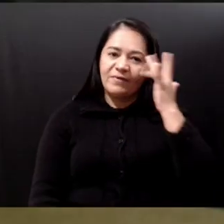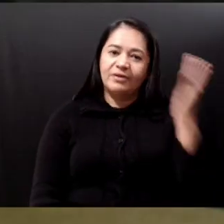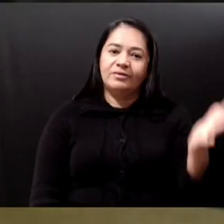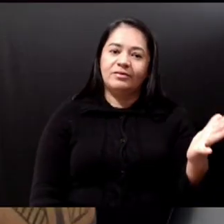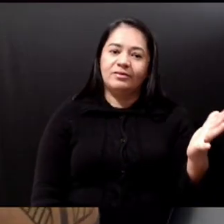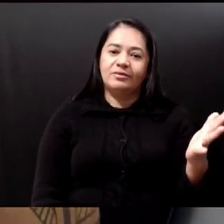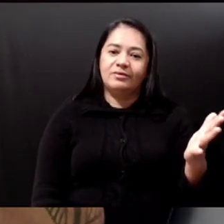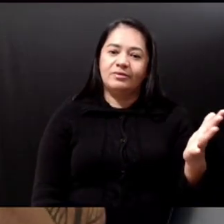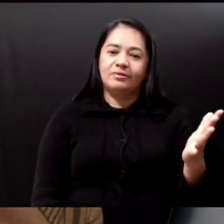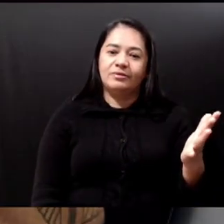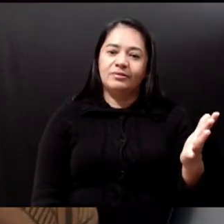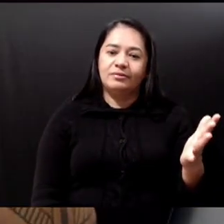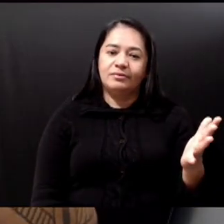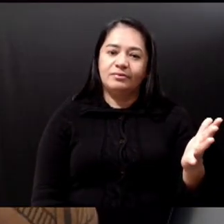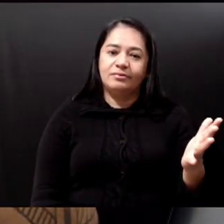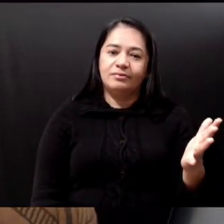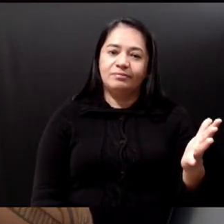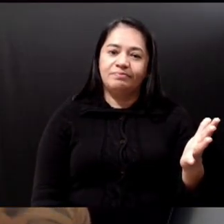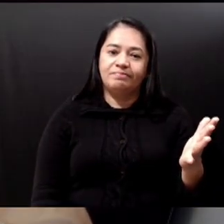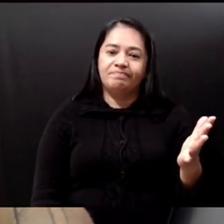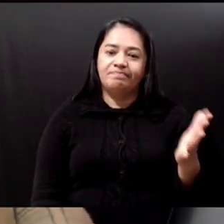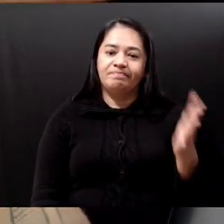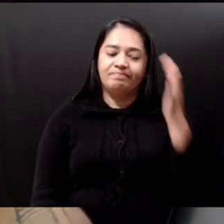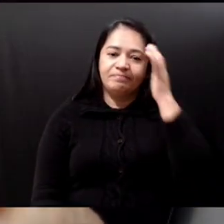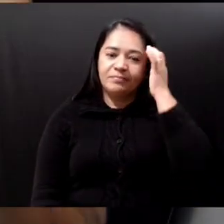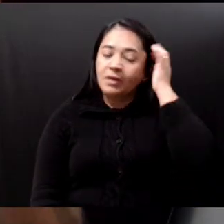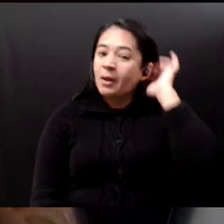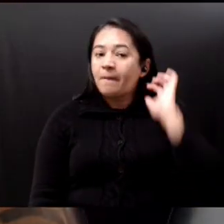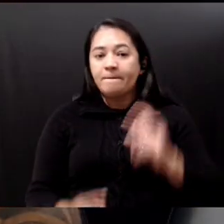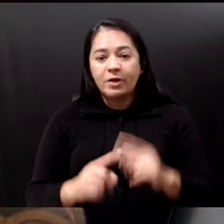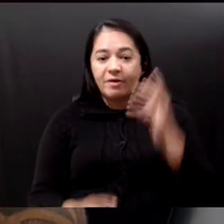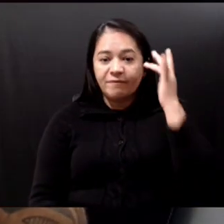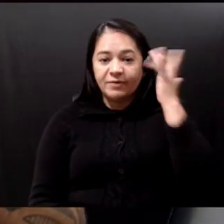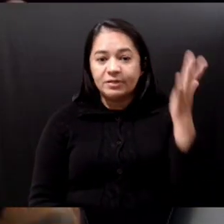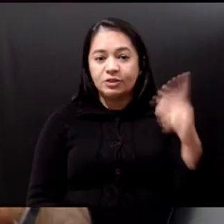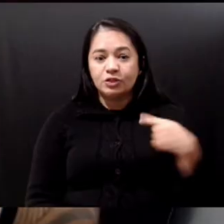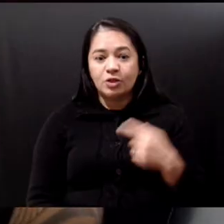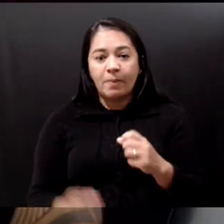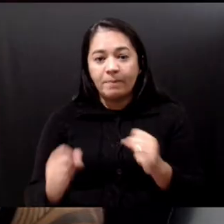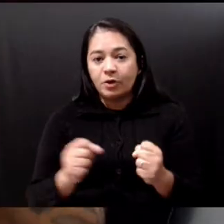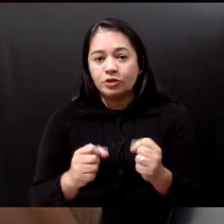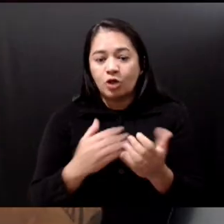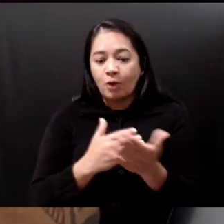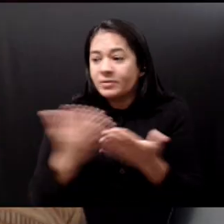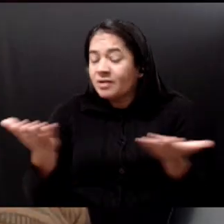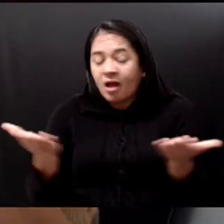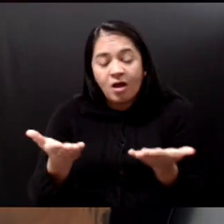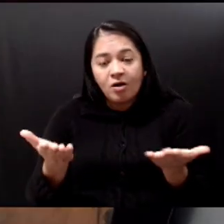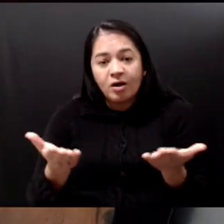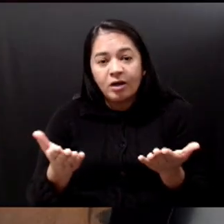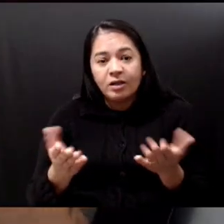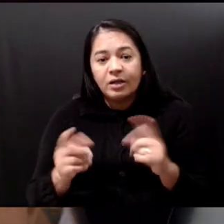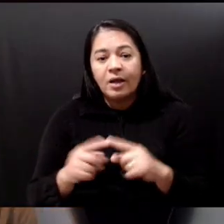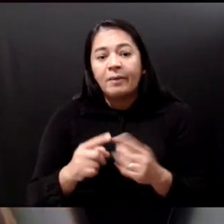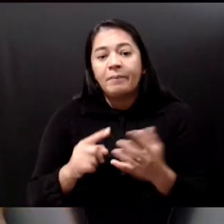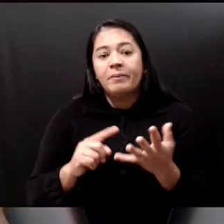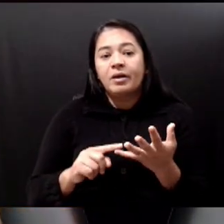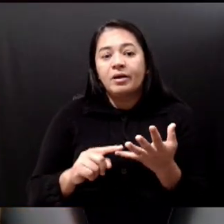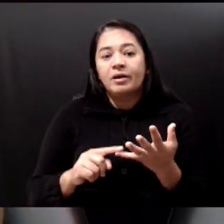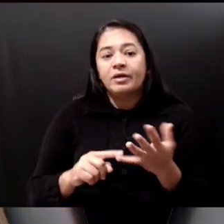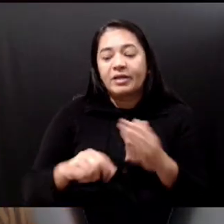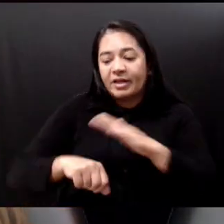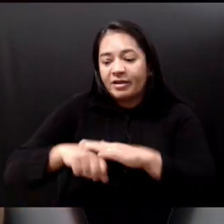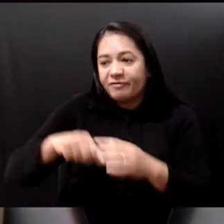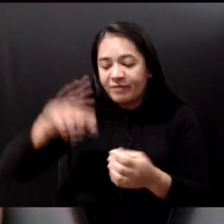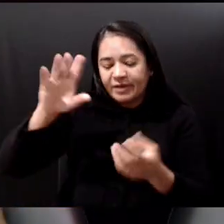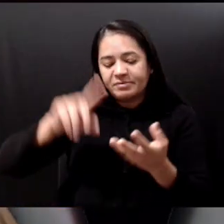o ponto, porque Uhum. porque é muito fácil, a gente pode nós 3 começar aqui agora. Aham. Quem que vai ganhar nessa? Quem faz mais, quem faz com Exato.